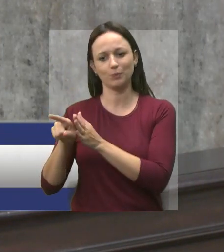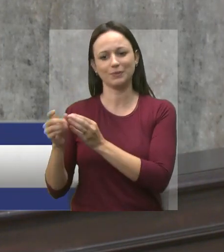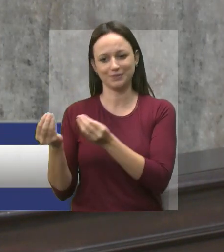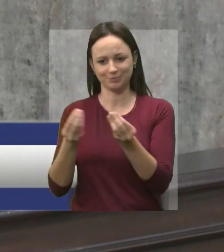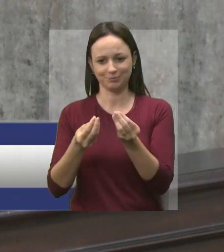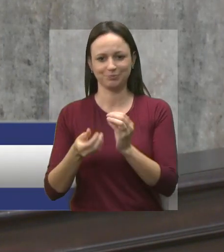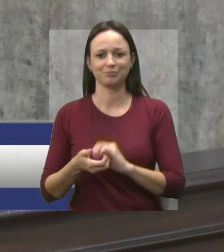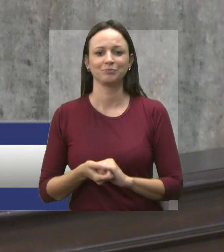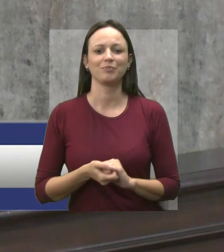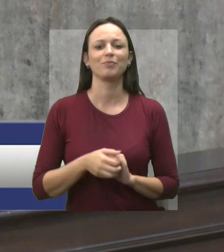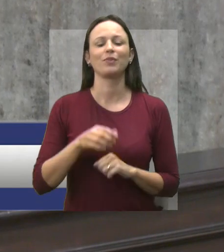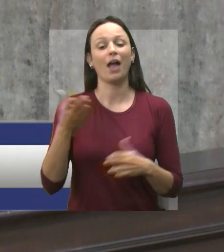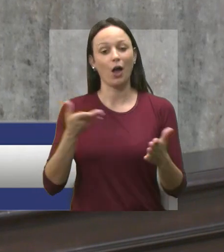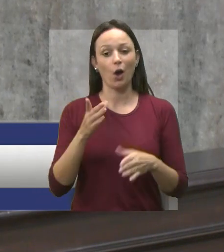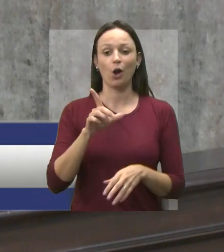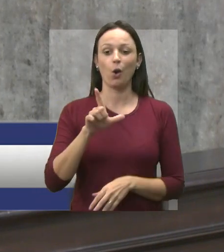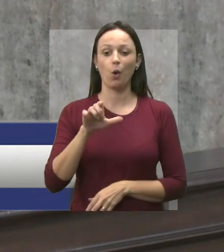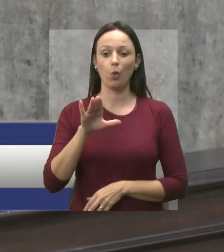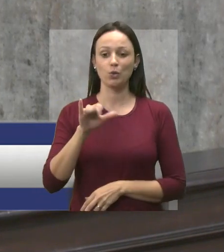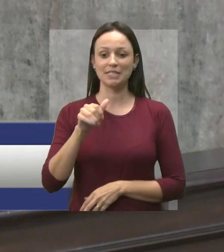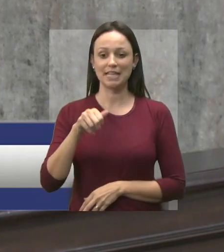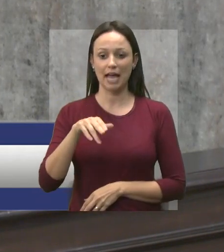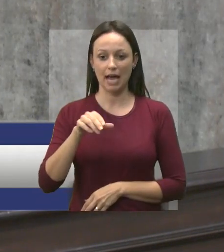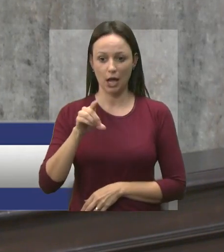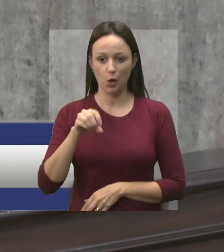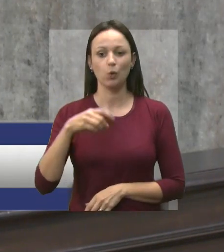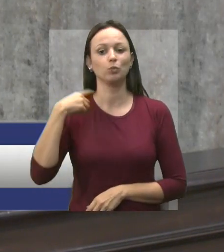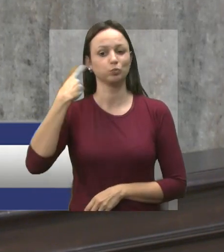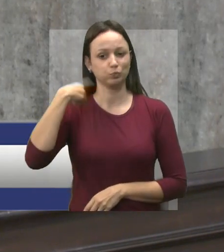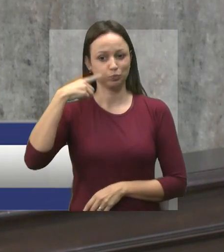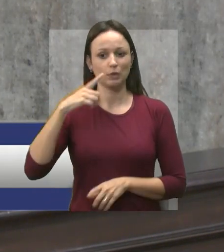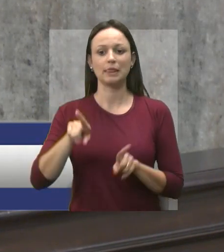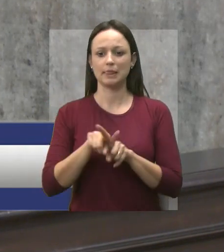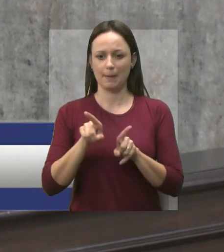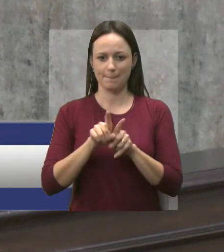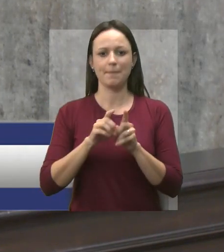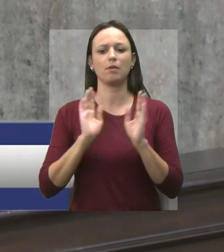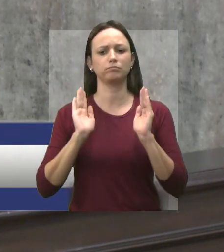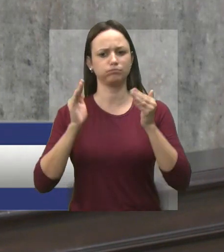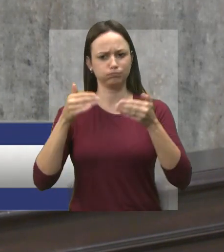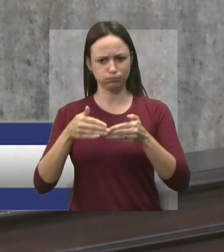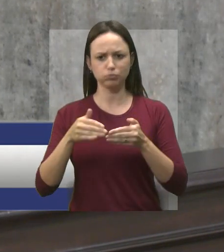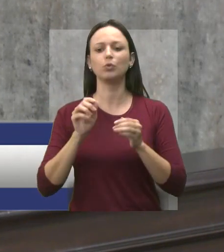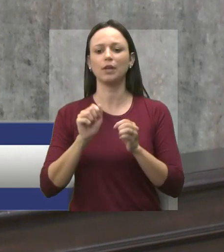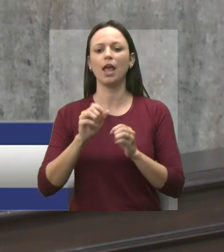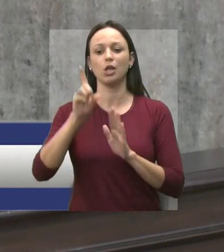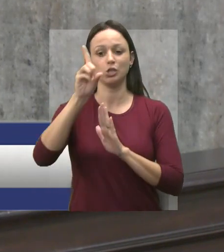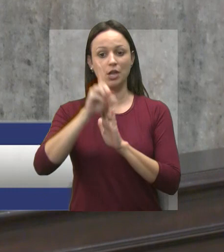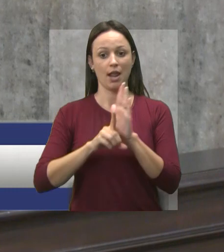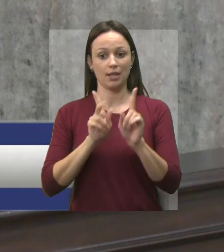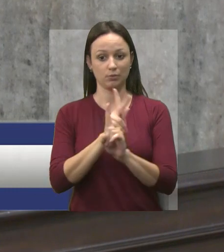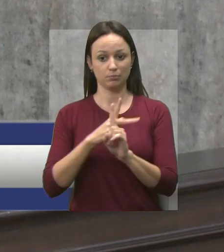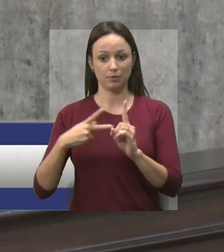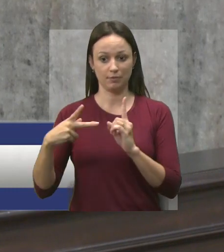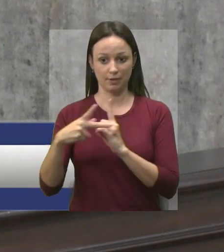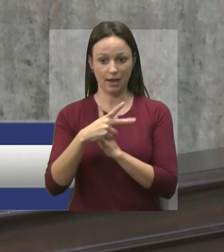Doutor Luciano Carinhato, também advogado especialista em direito previdenciário, vai falar agora sobre as